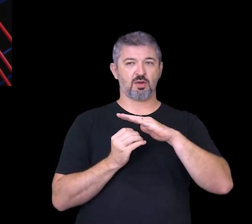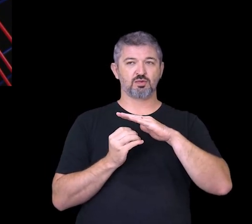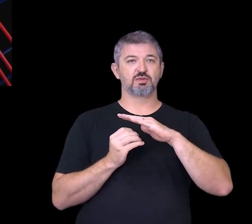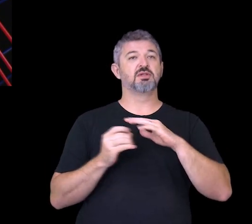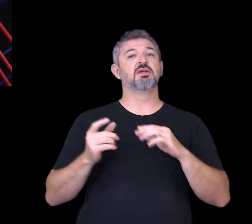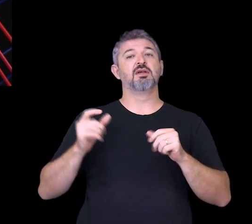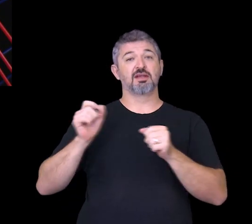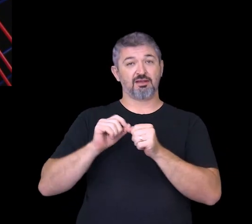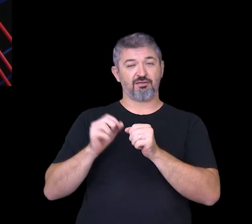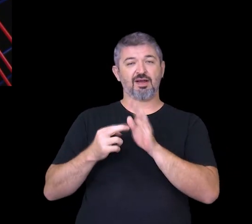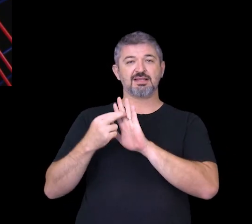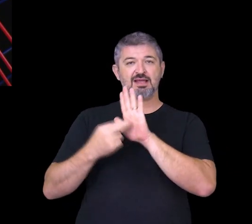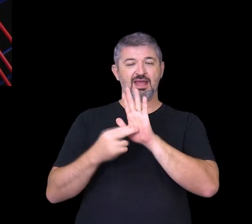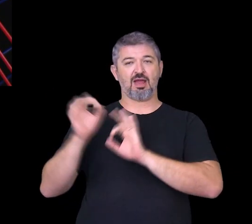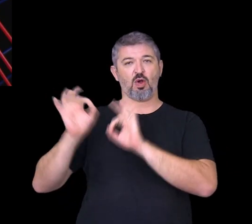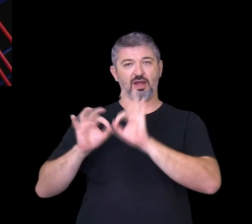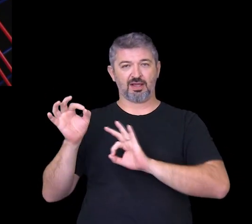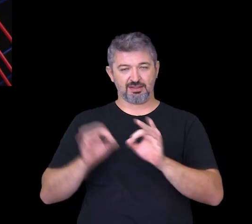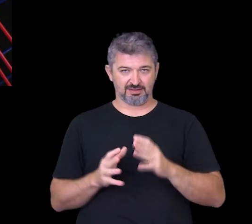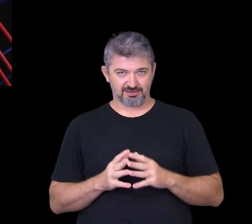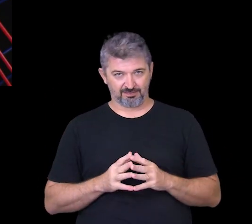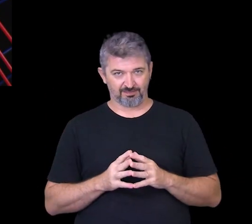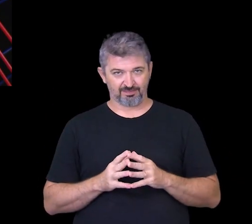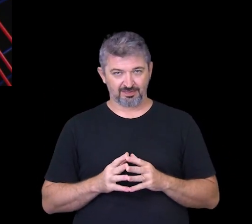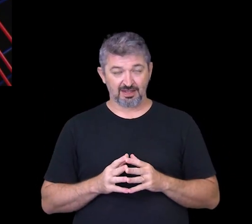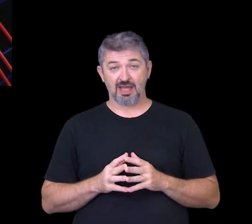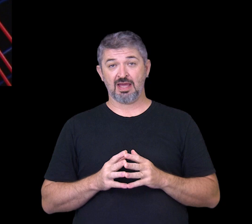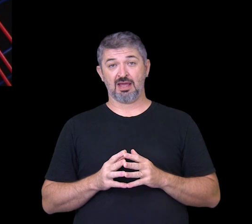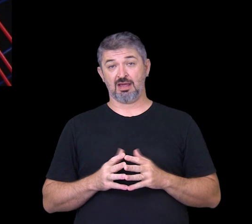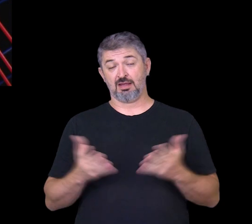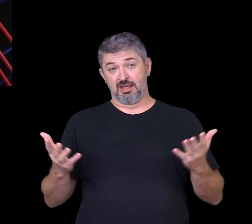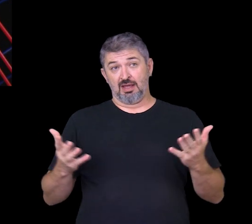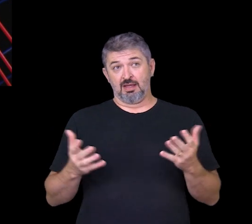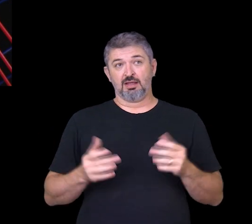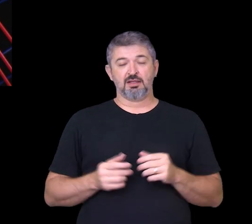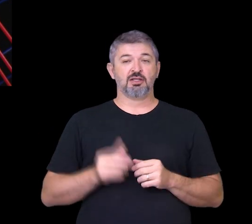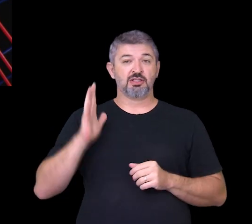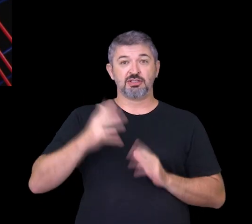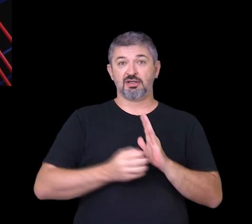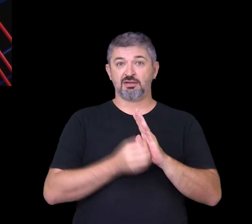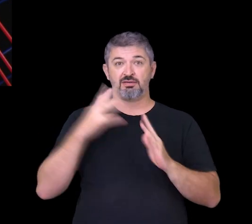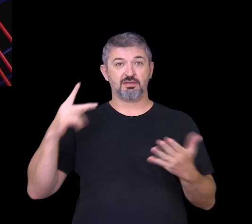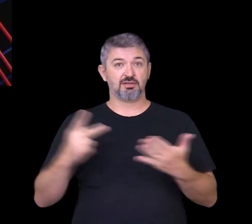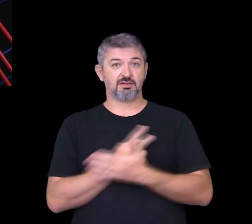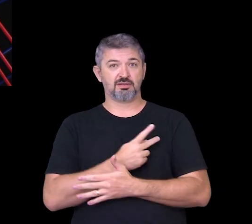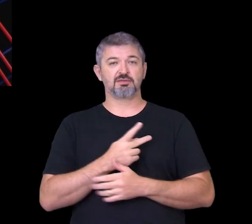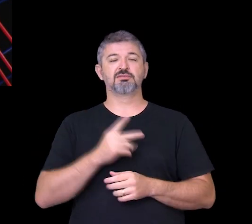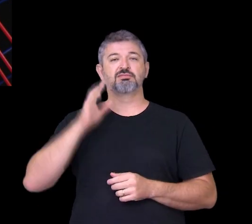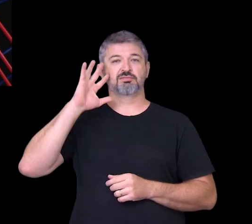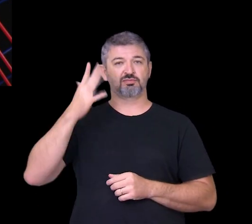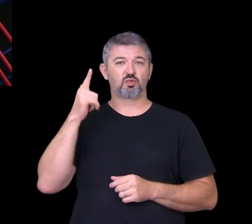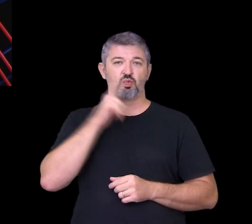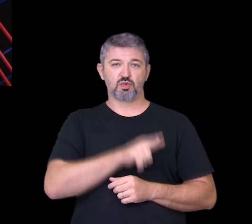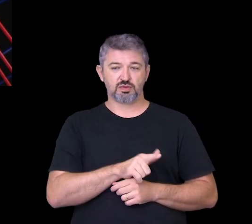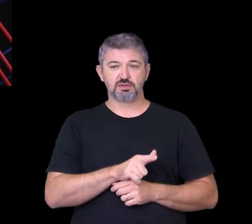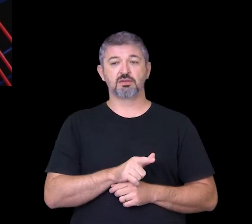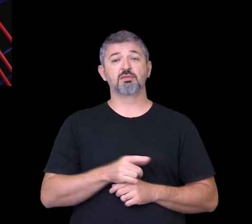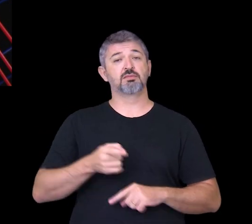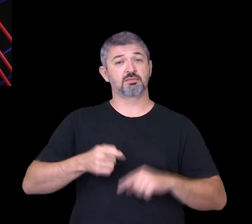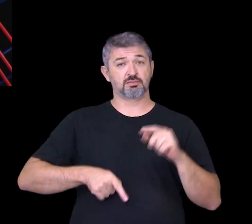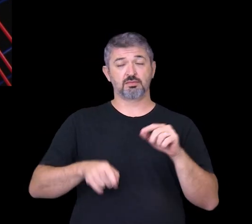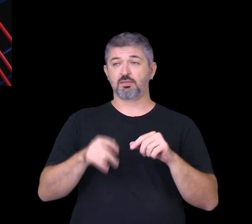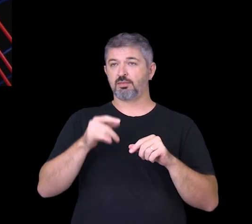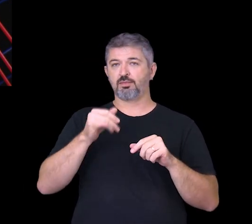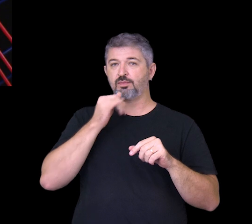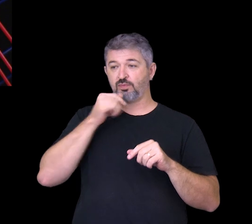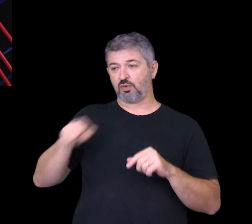que fazem toda a normativa regulamentador. E a gente já tem, assim, vários casos solucionados,